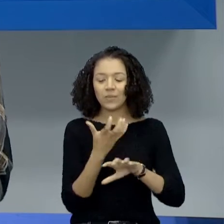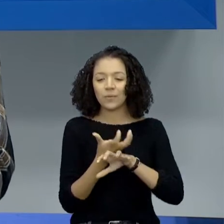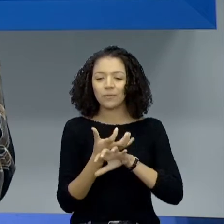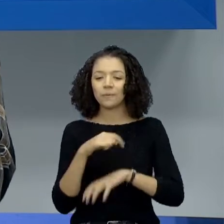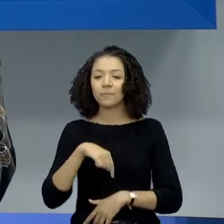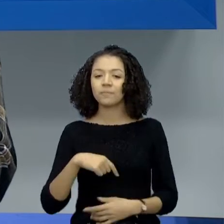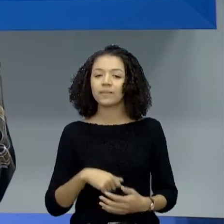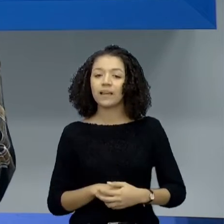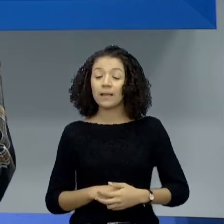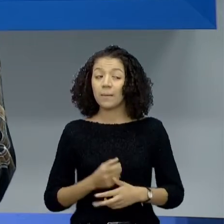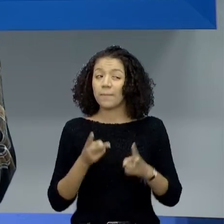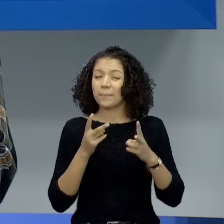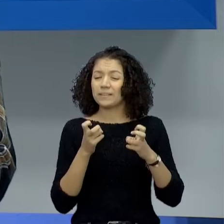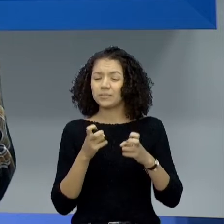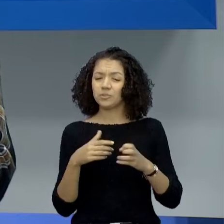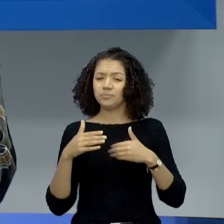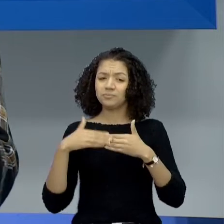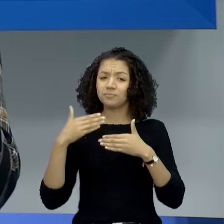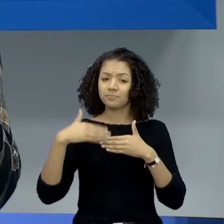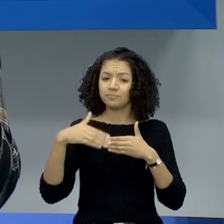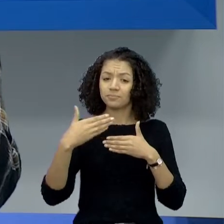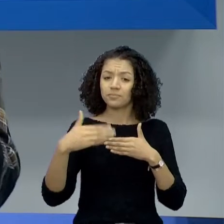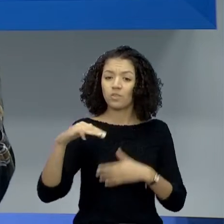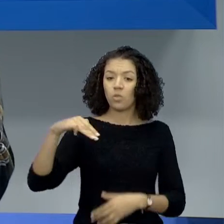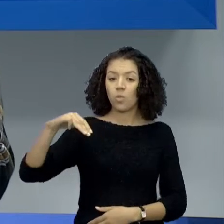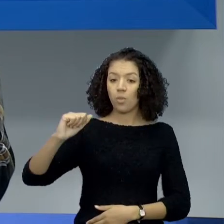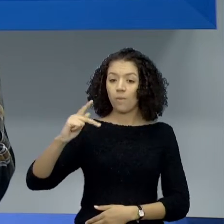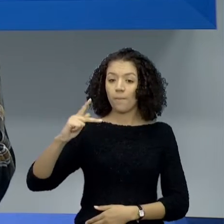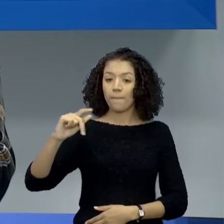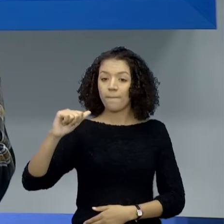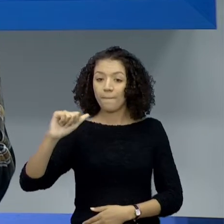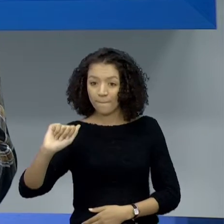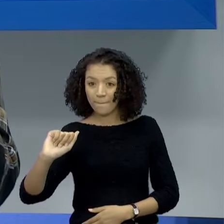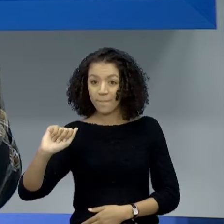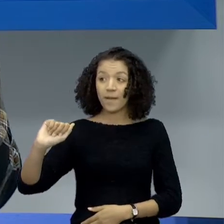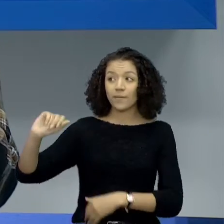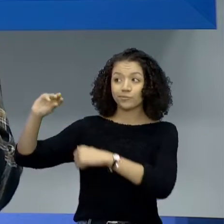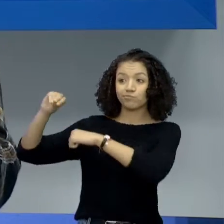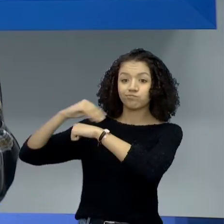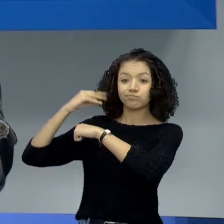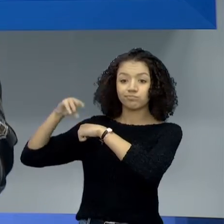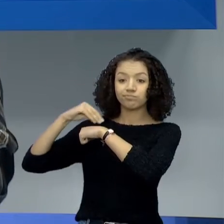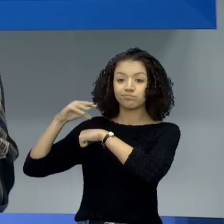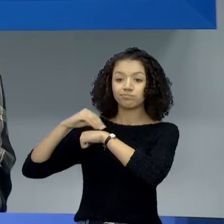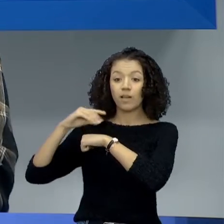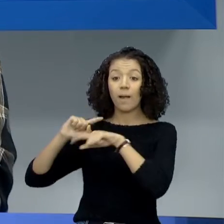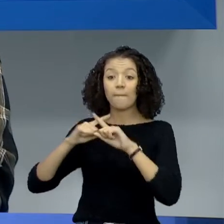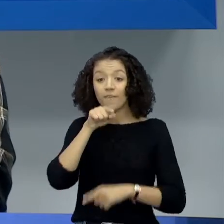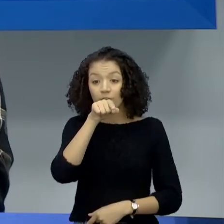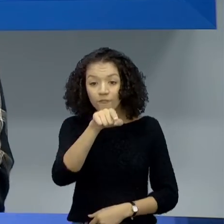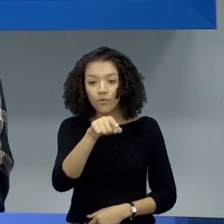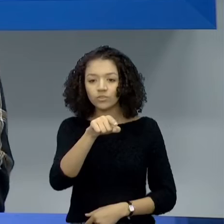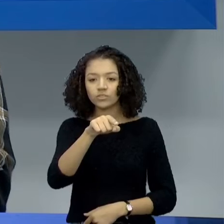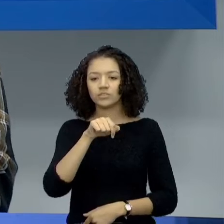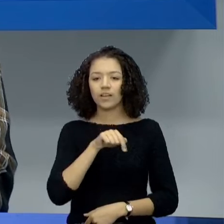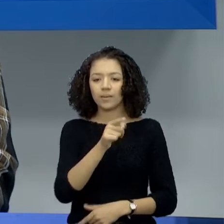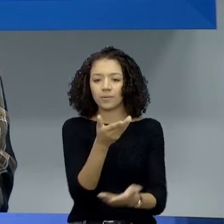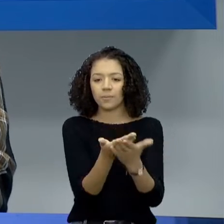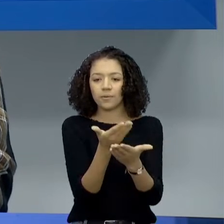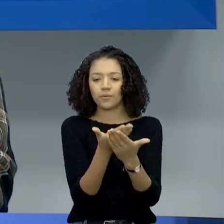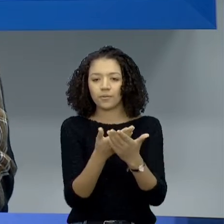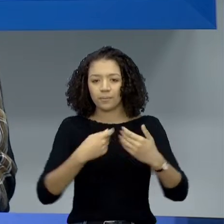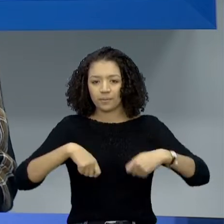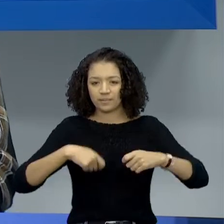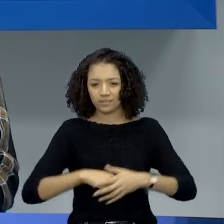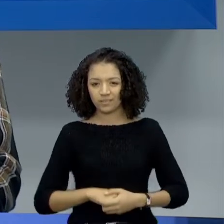em muitos momentos lá no mapa, a gente recebia uma orientação, mas você que tinha que ir atrás no aprofundamento. E aí, professoras,